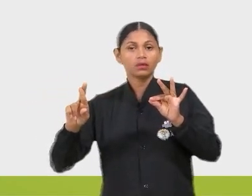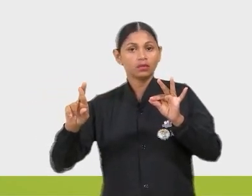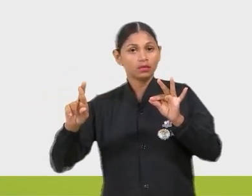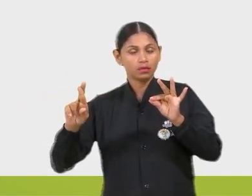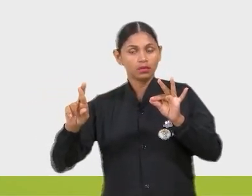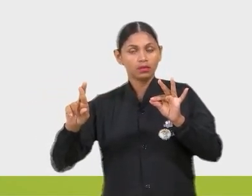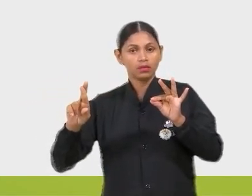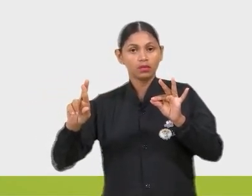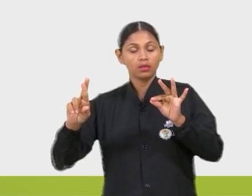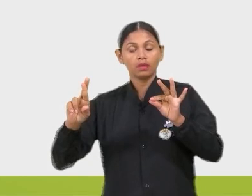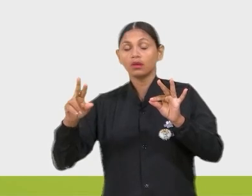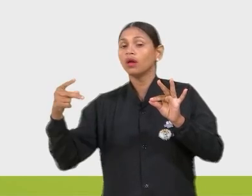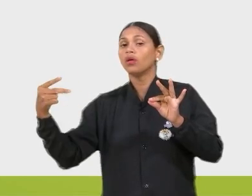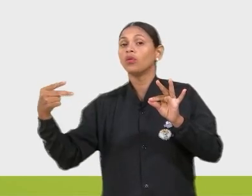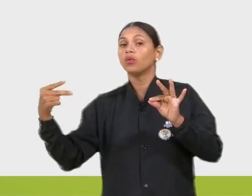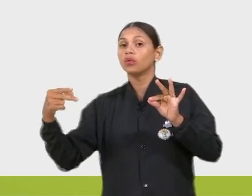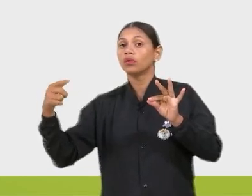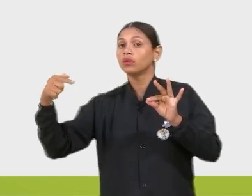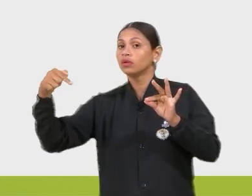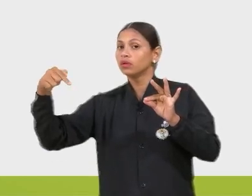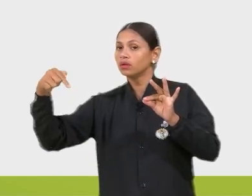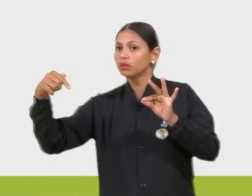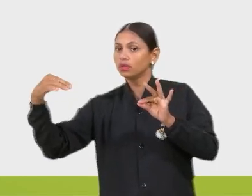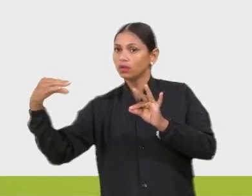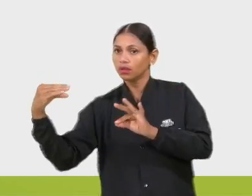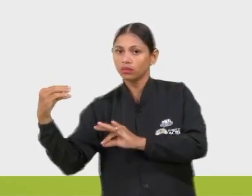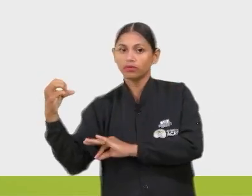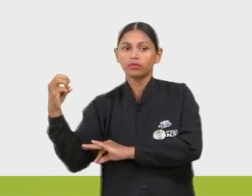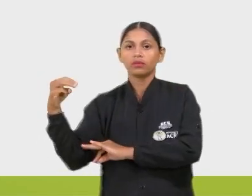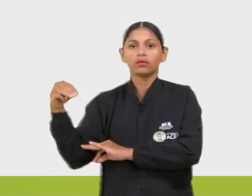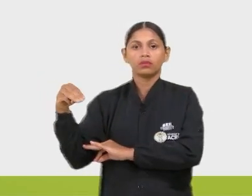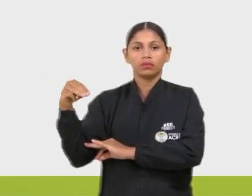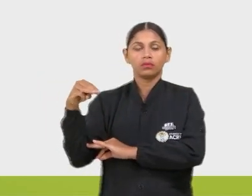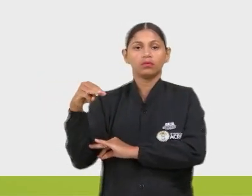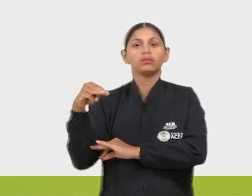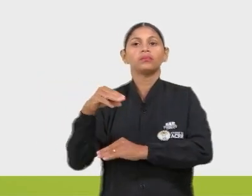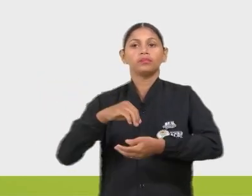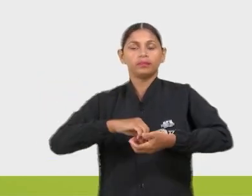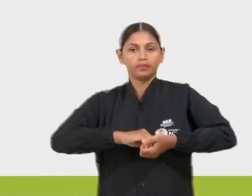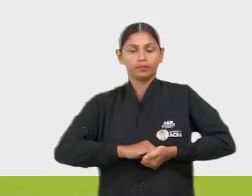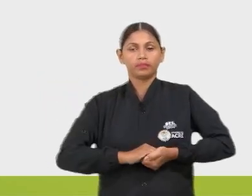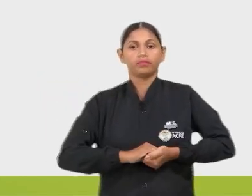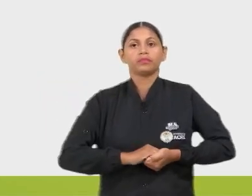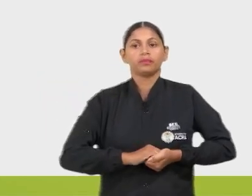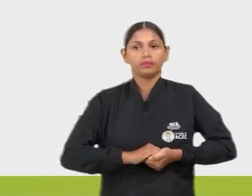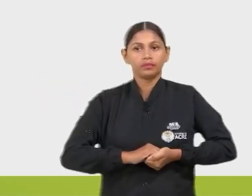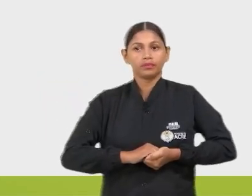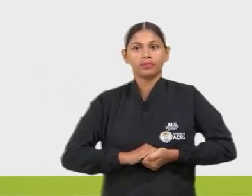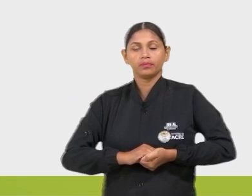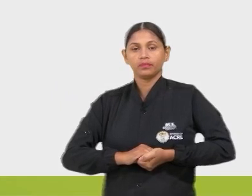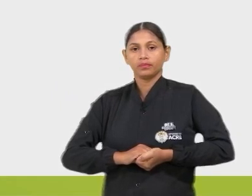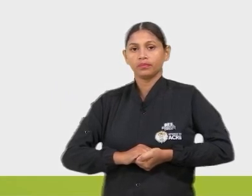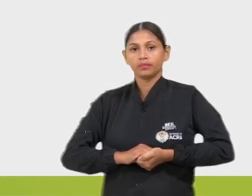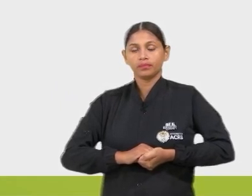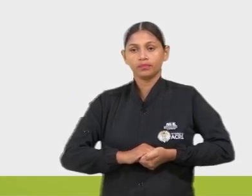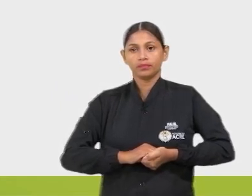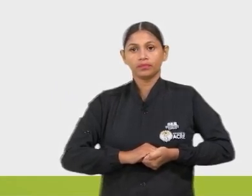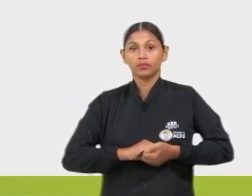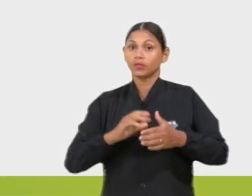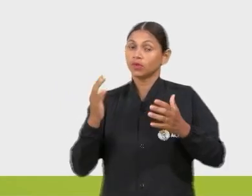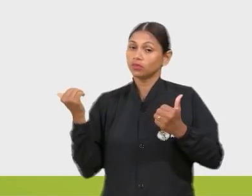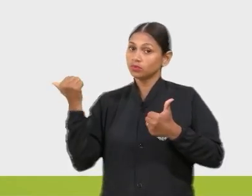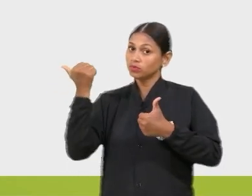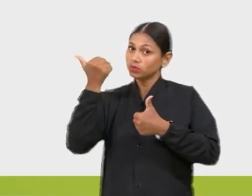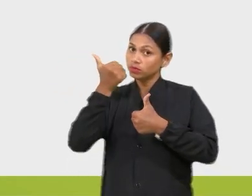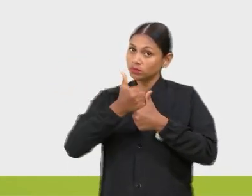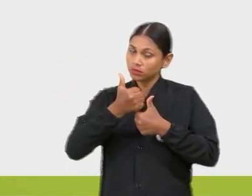a gente vai obter o quê? A ideia do raio, não é isso? E o raio corresponde a 7 centímetros. Gente, substitui, né?